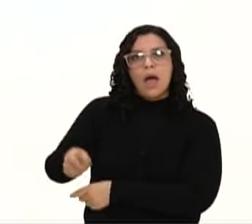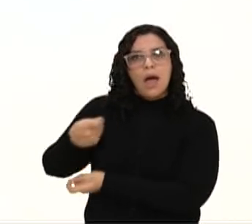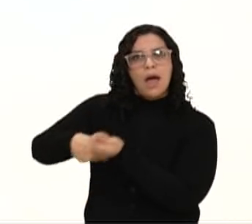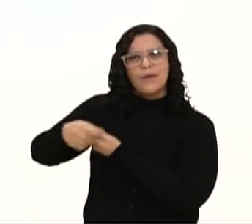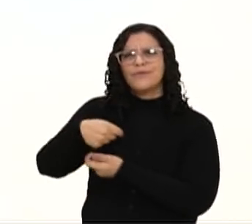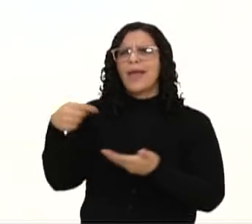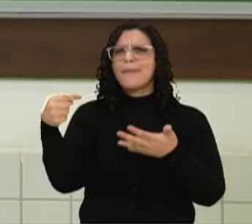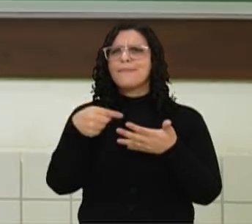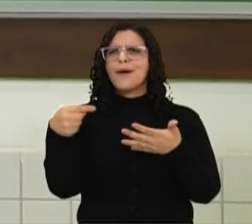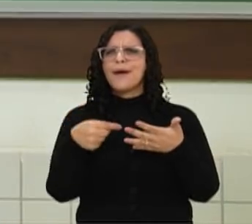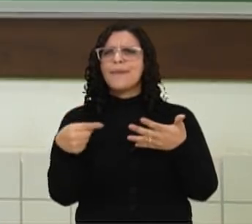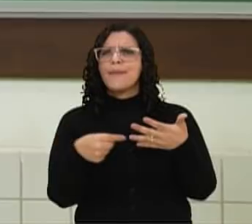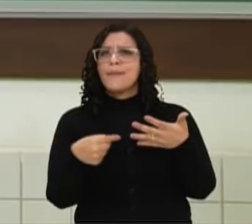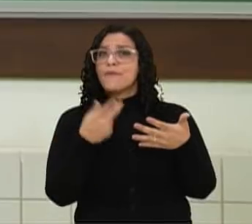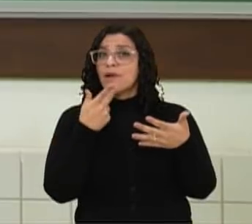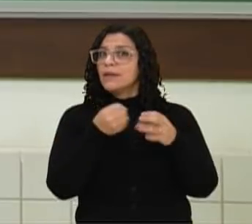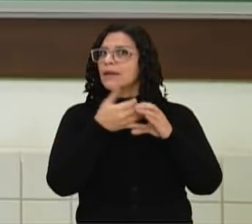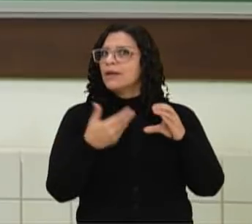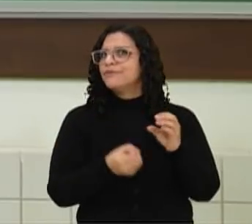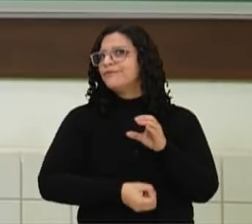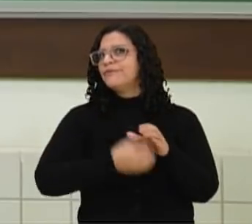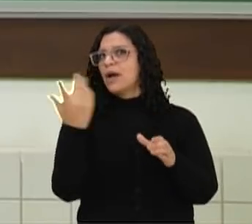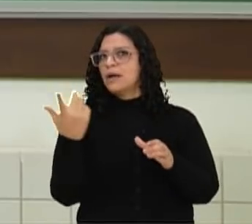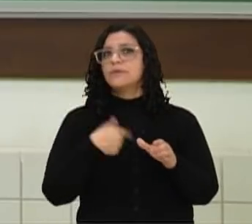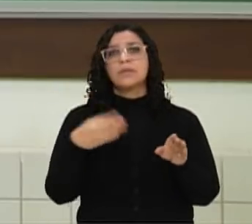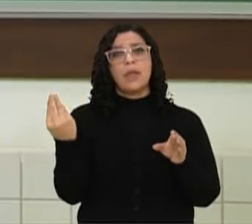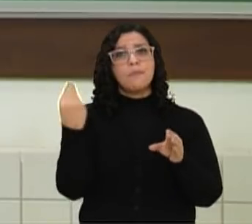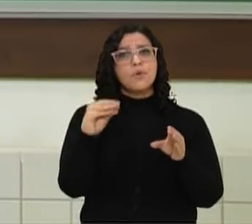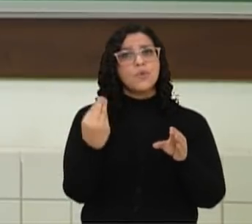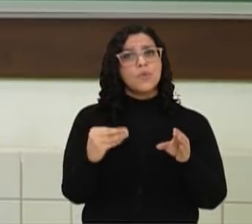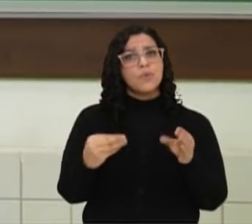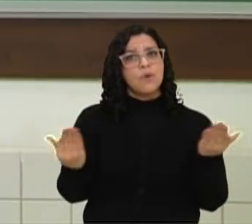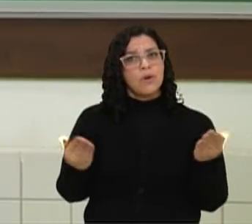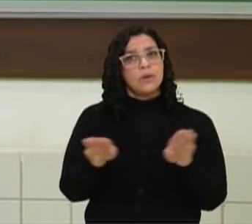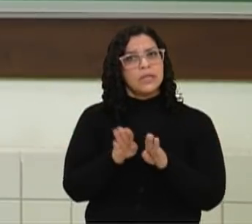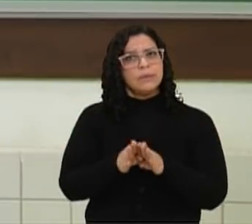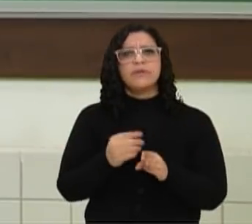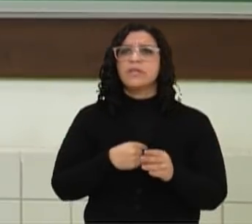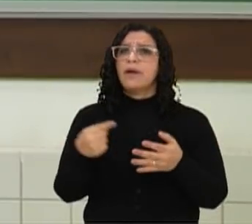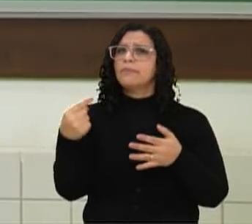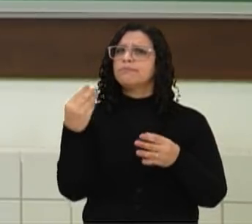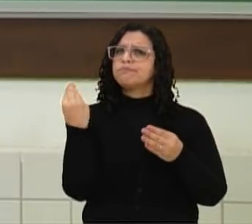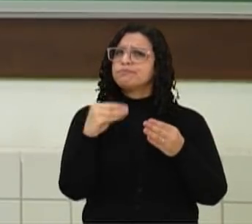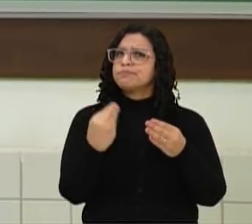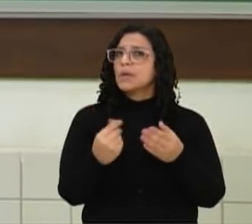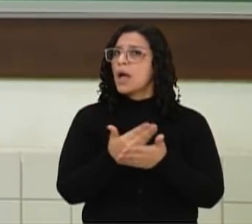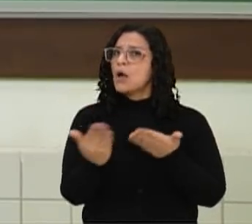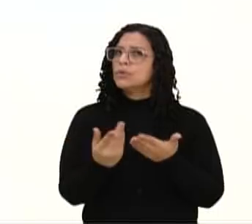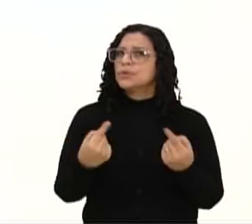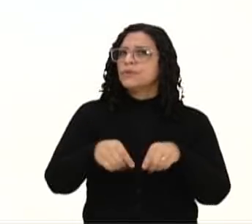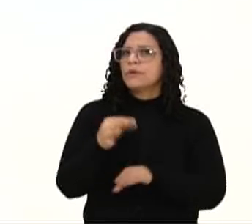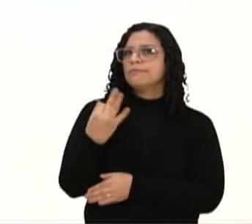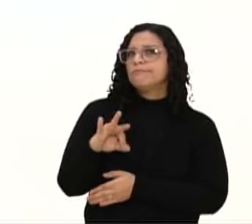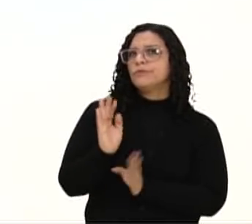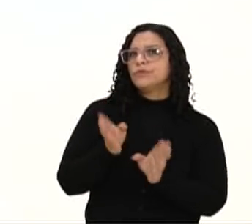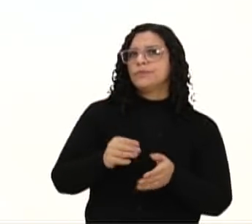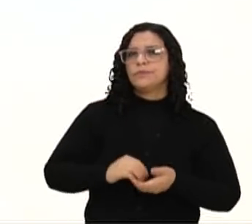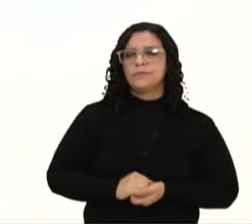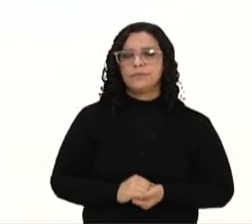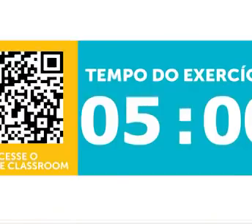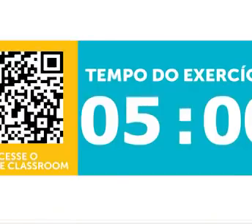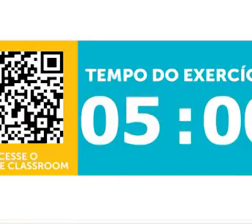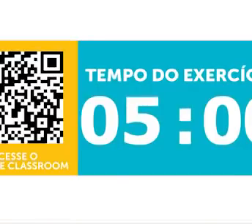ali de vários elementos, de várias características que compõem esse setor. Então me dê alguns exemplos lá e a gente já volta para corrigir.